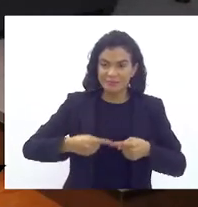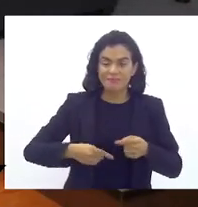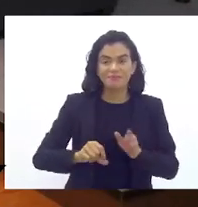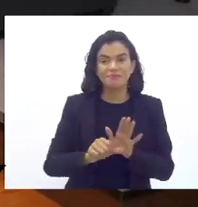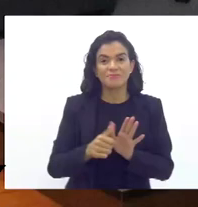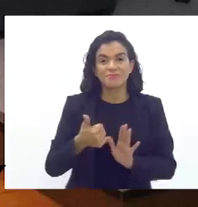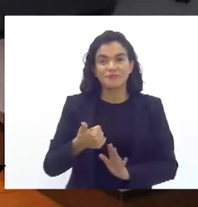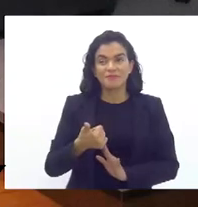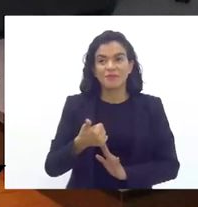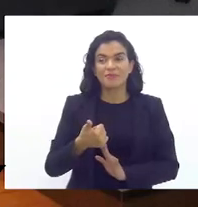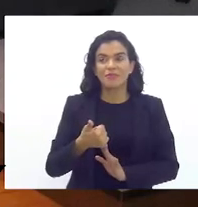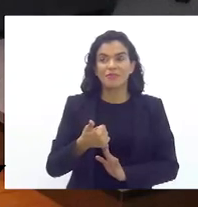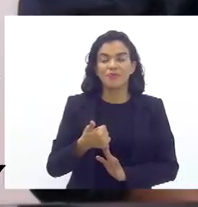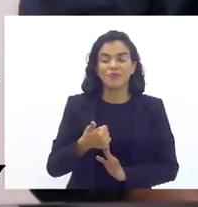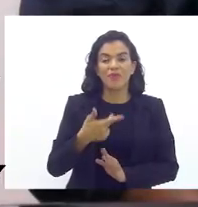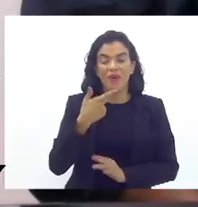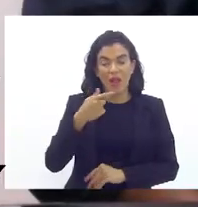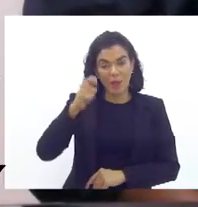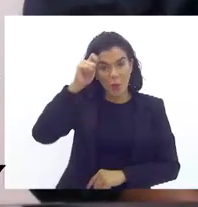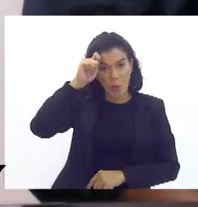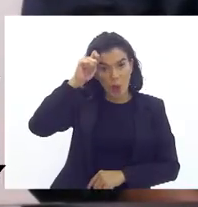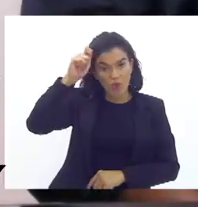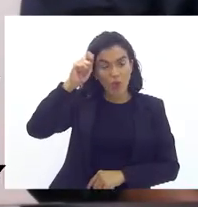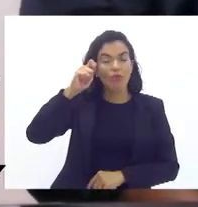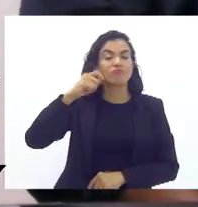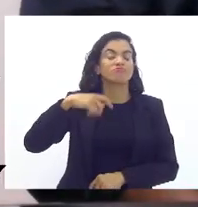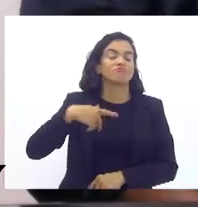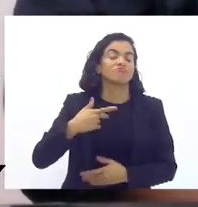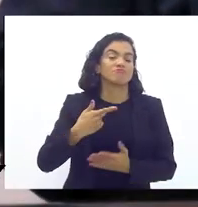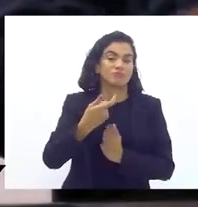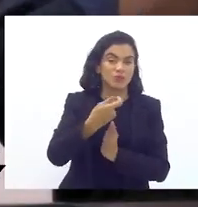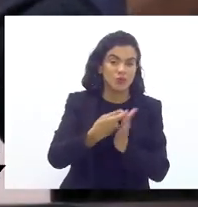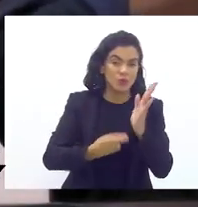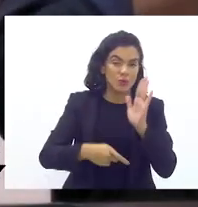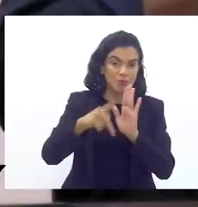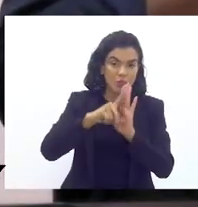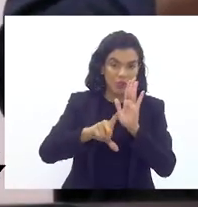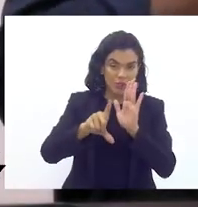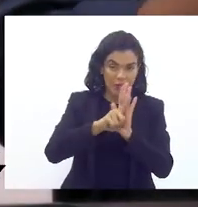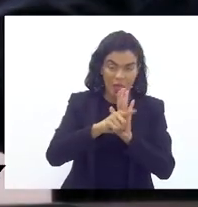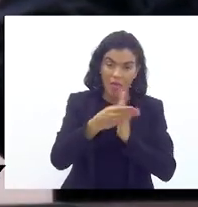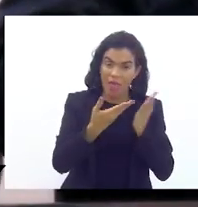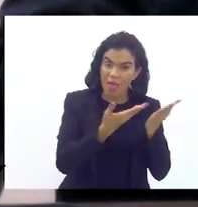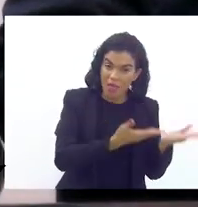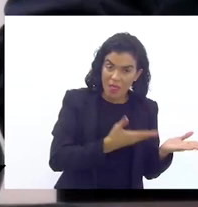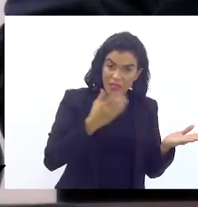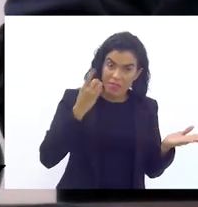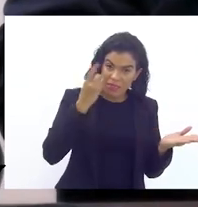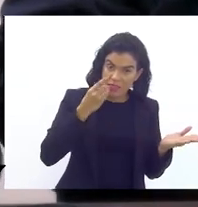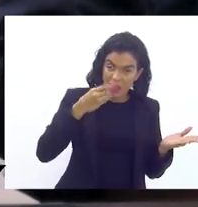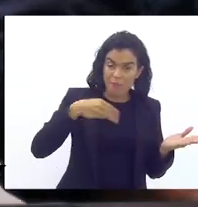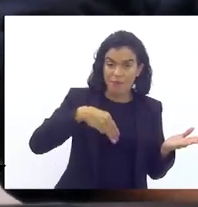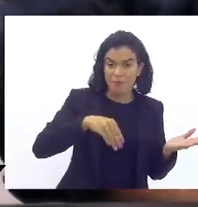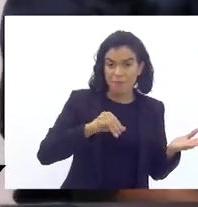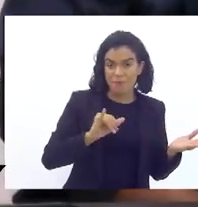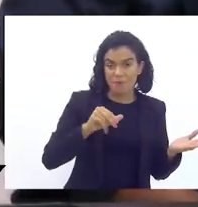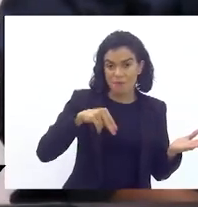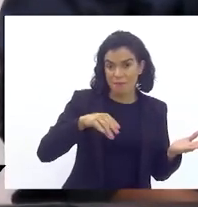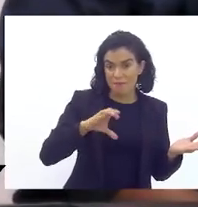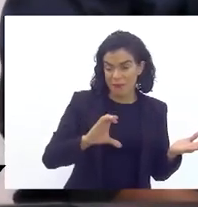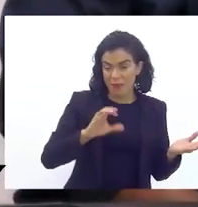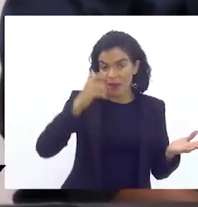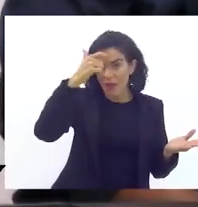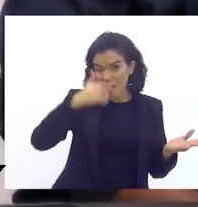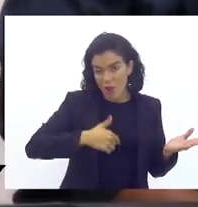dizer que o autor intelectual desse projeto é o deputado Carlos Mickey eu sou